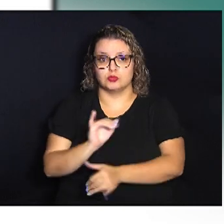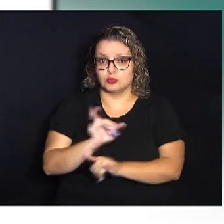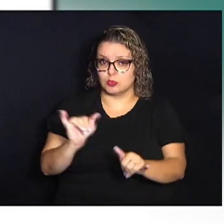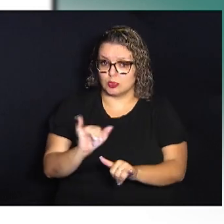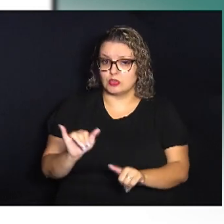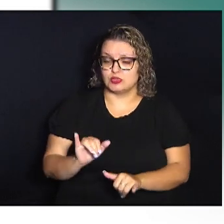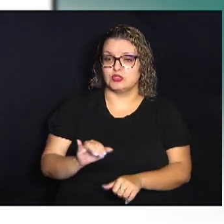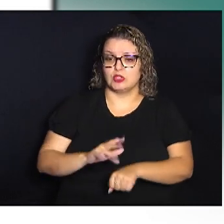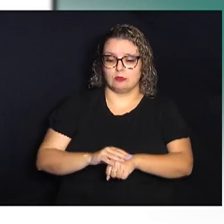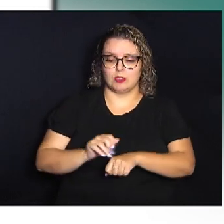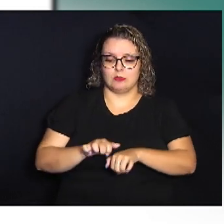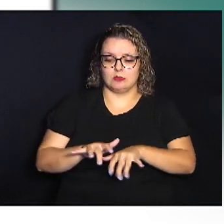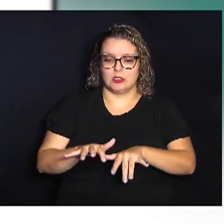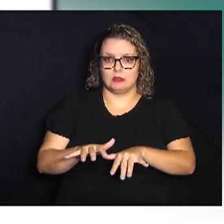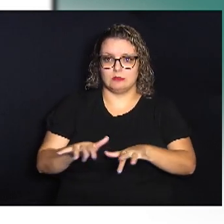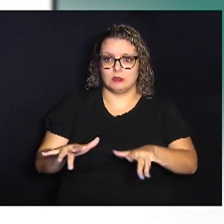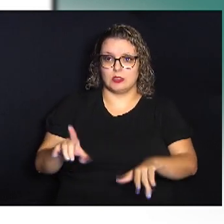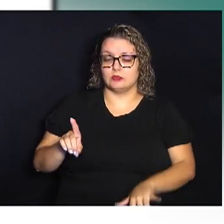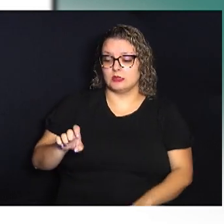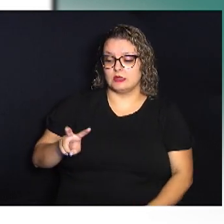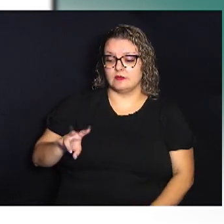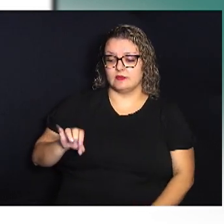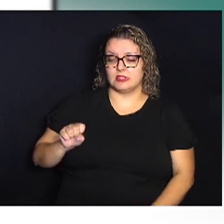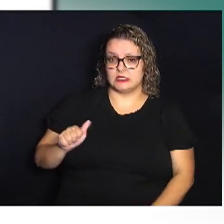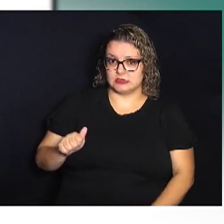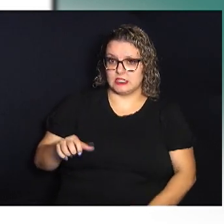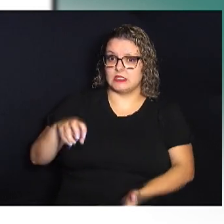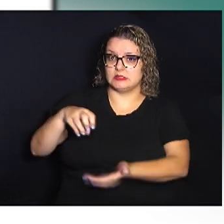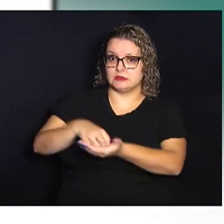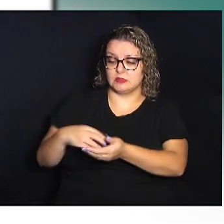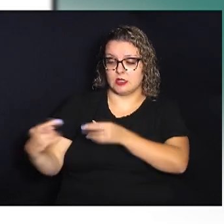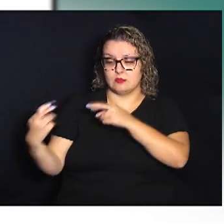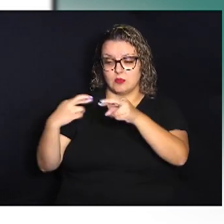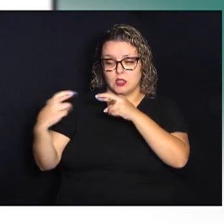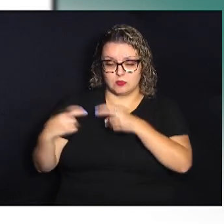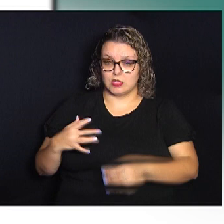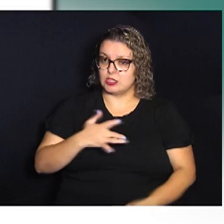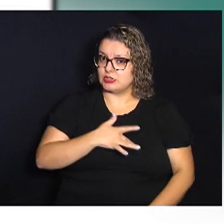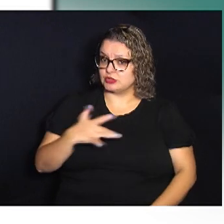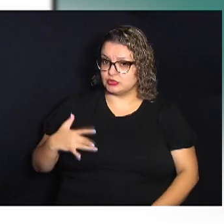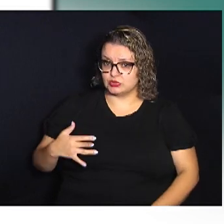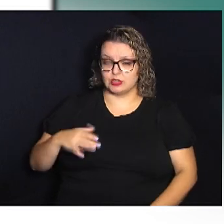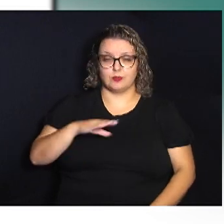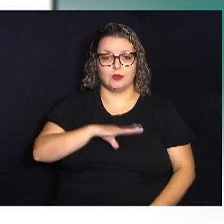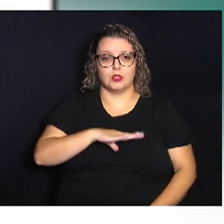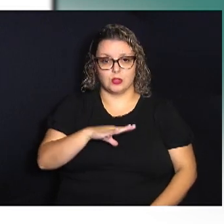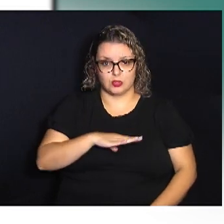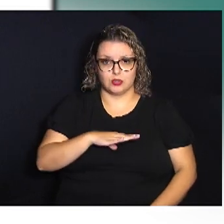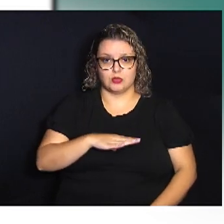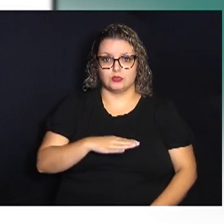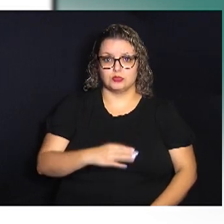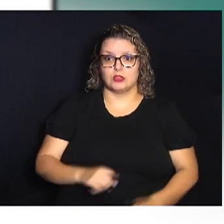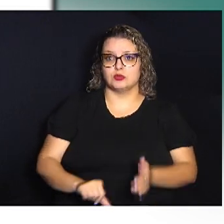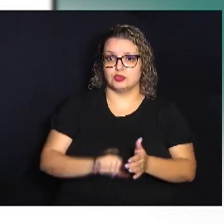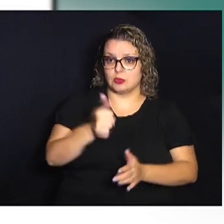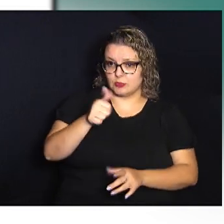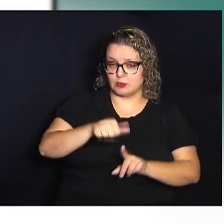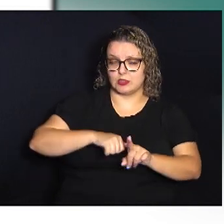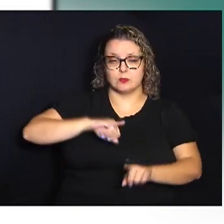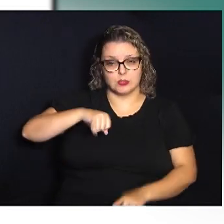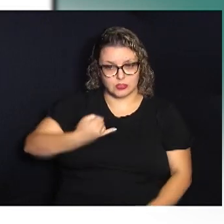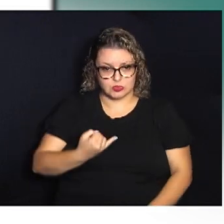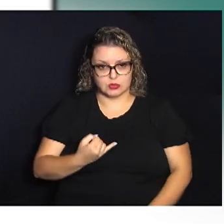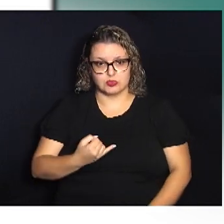epidemiológico divulgado pelo Devisa, o Departamento de Vigilância em Saúde do município, desde o dia 1º de janeiro,